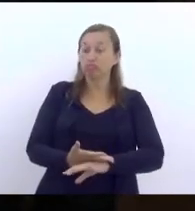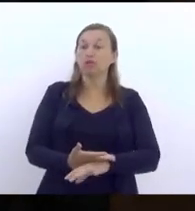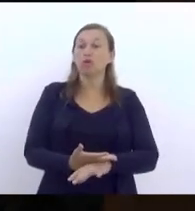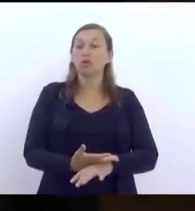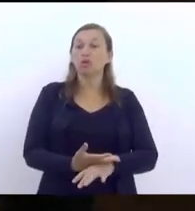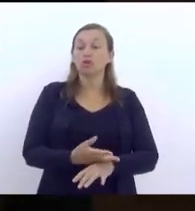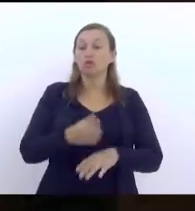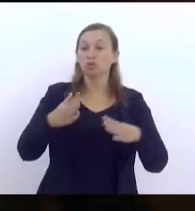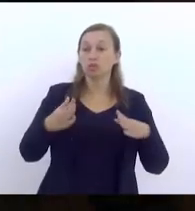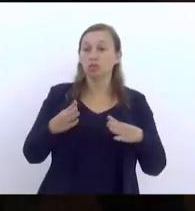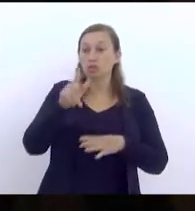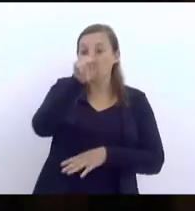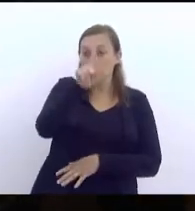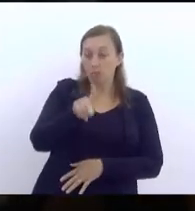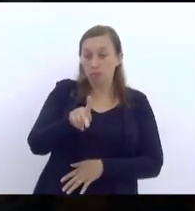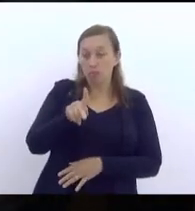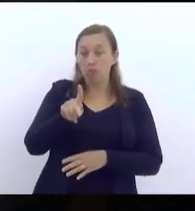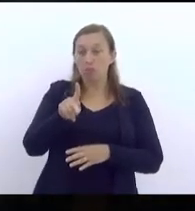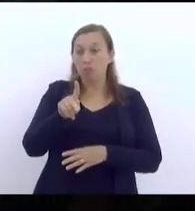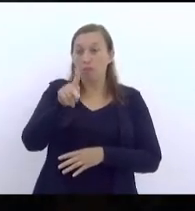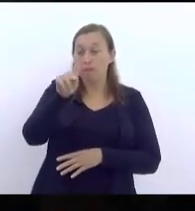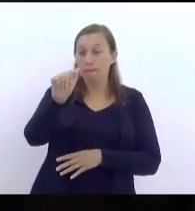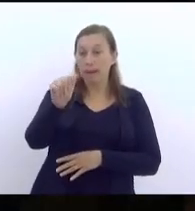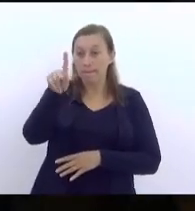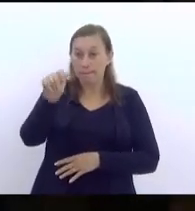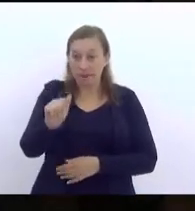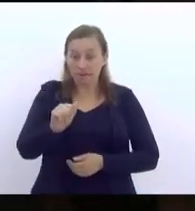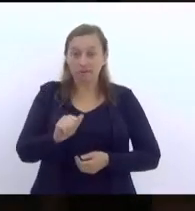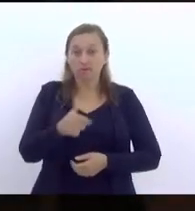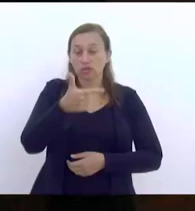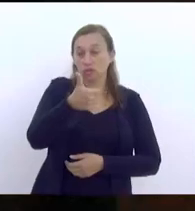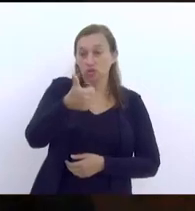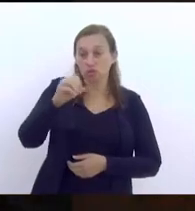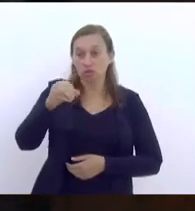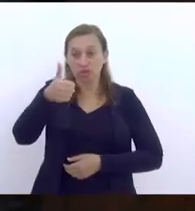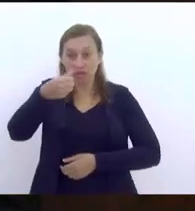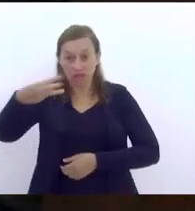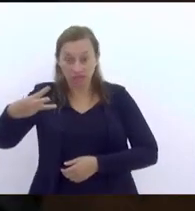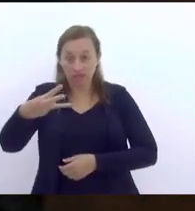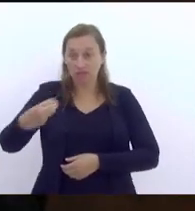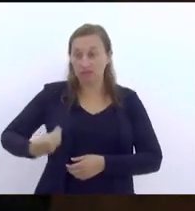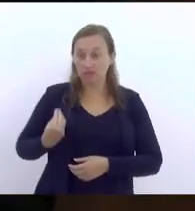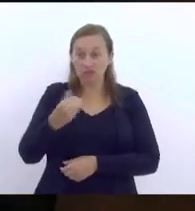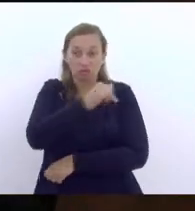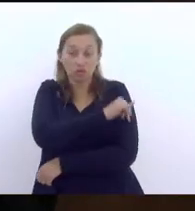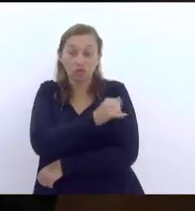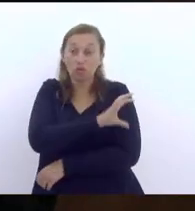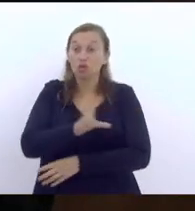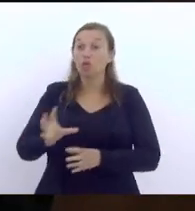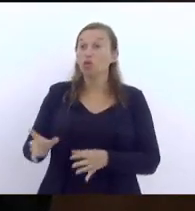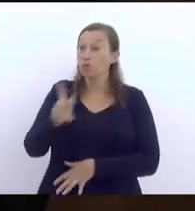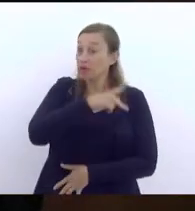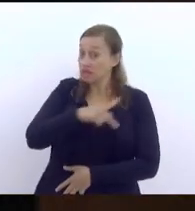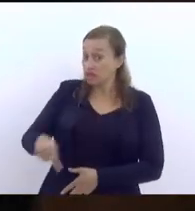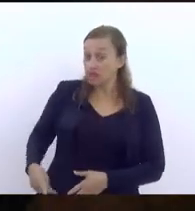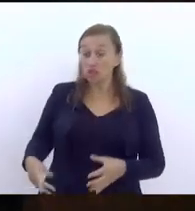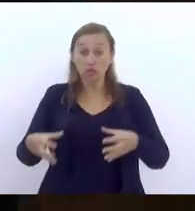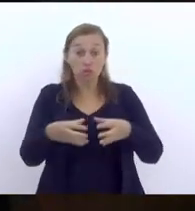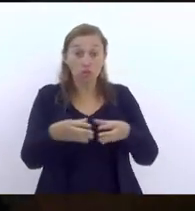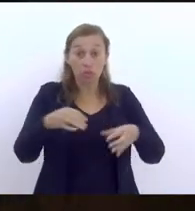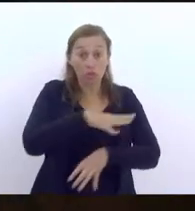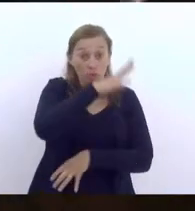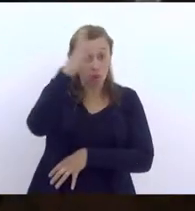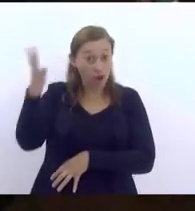2013 o Papa esteve no Rio de Janeiro. O presidente do Grupo Arco-Íris